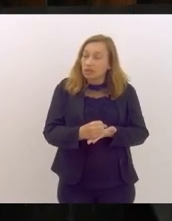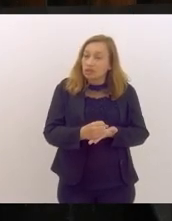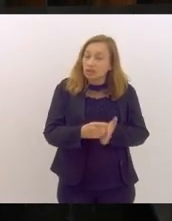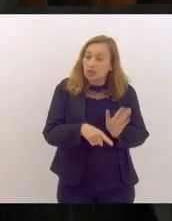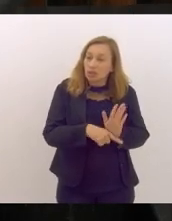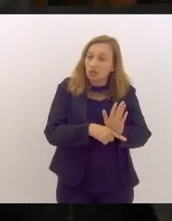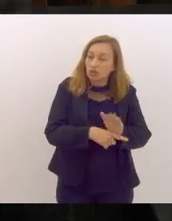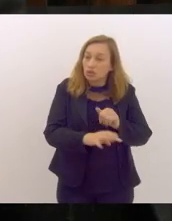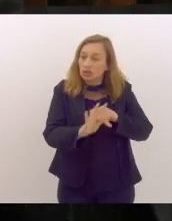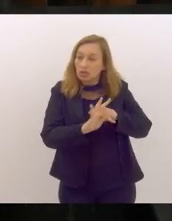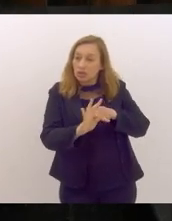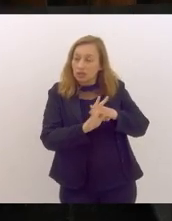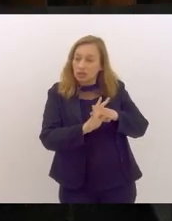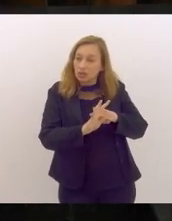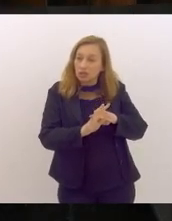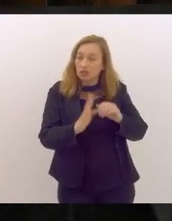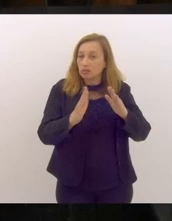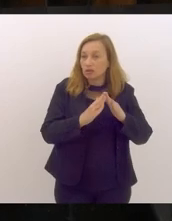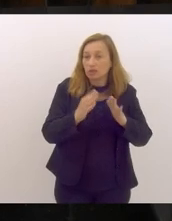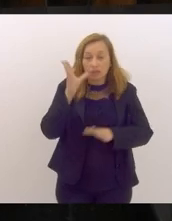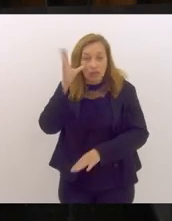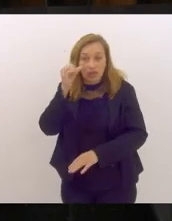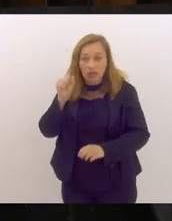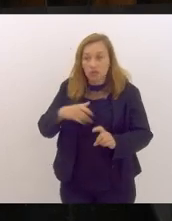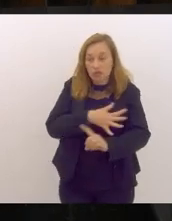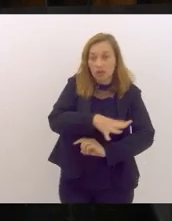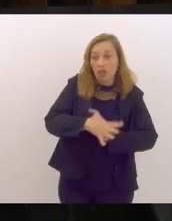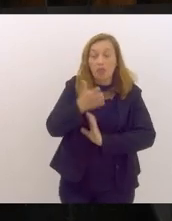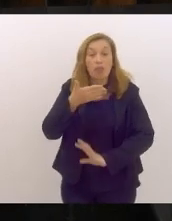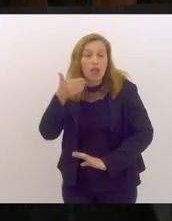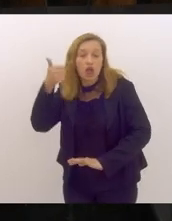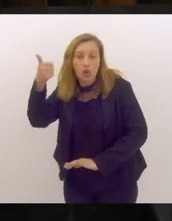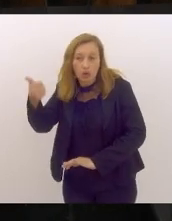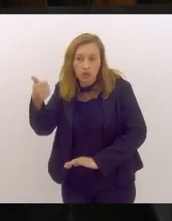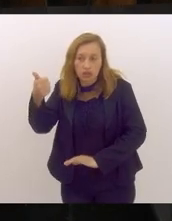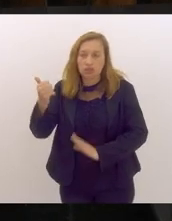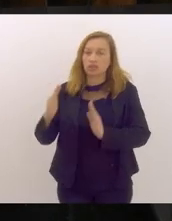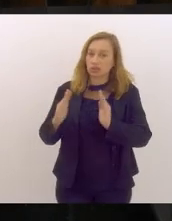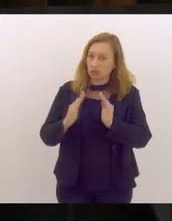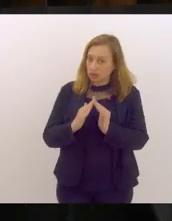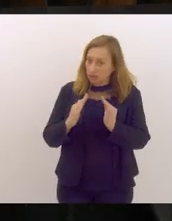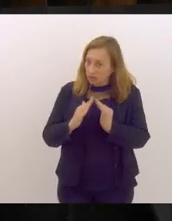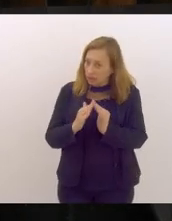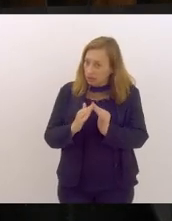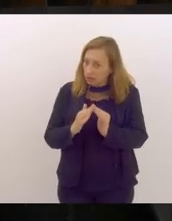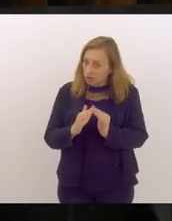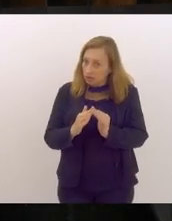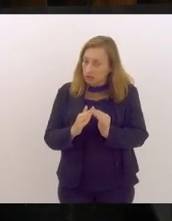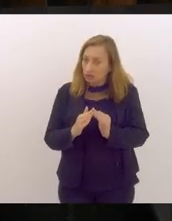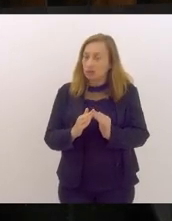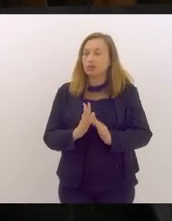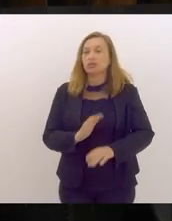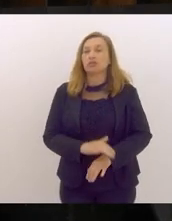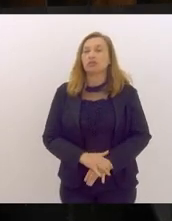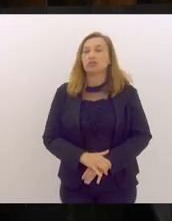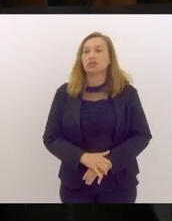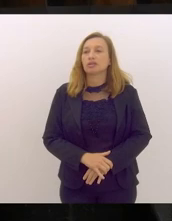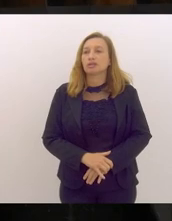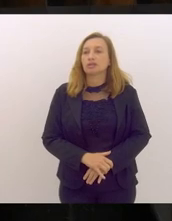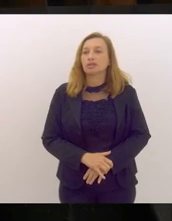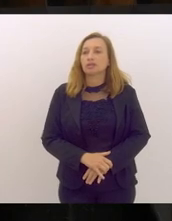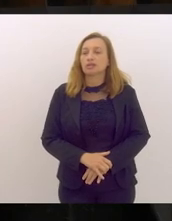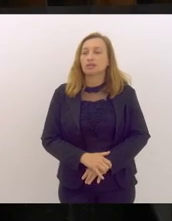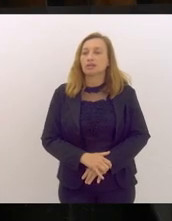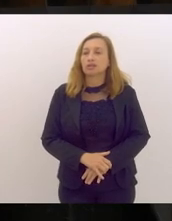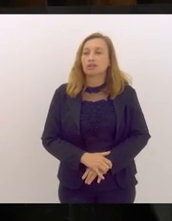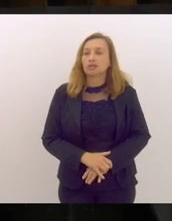de habitação de interesse social e melhorias habitacionais, denominada Na